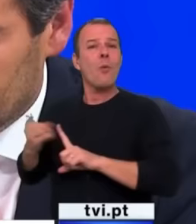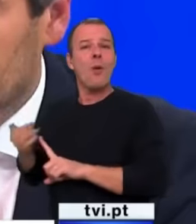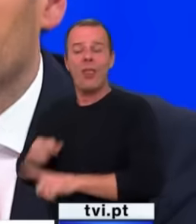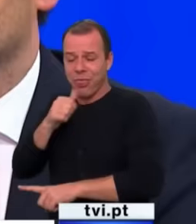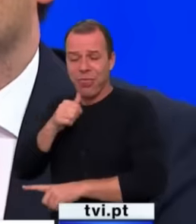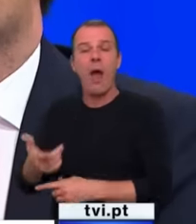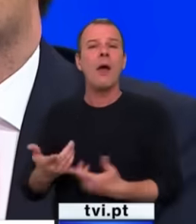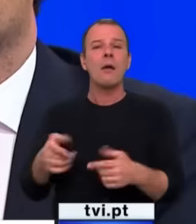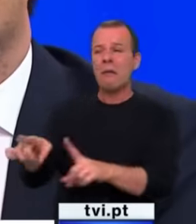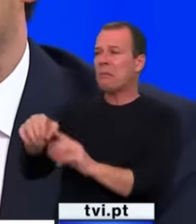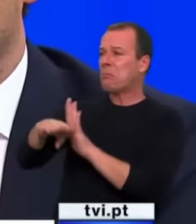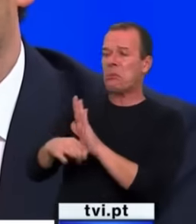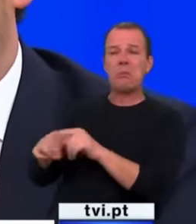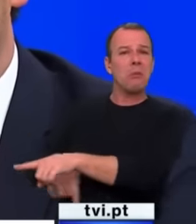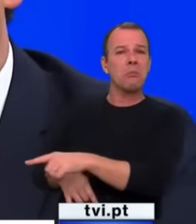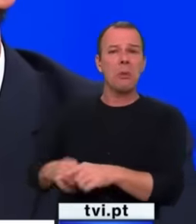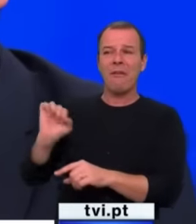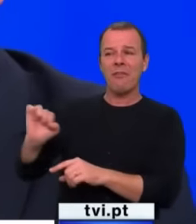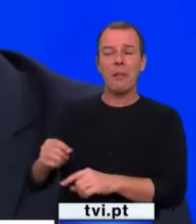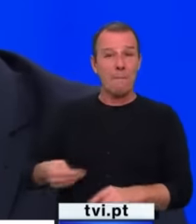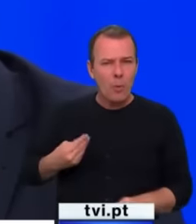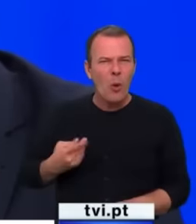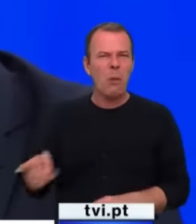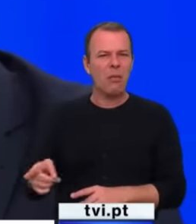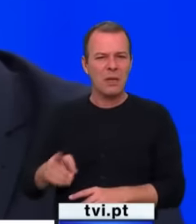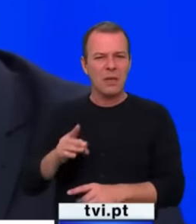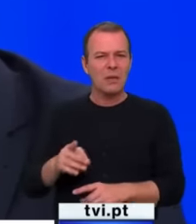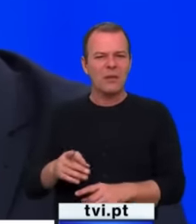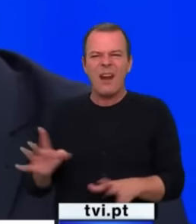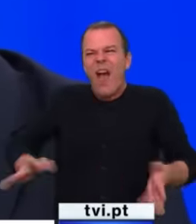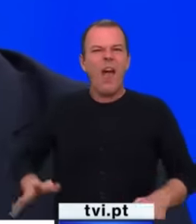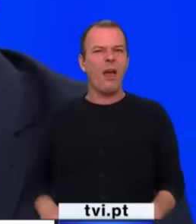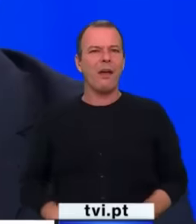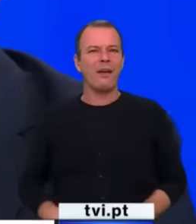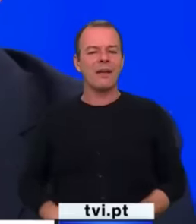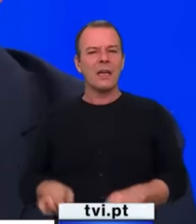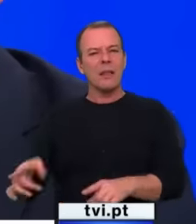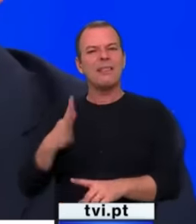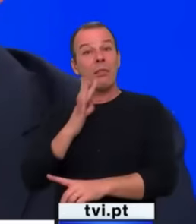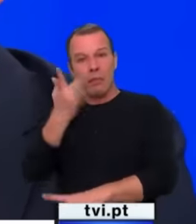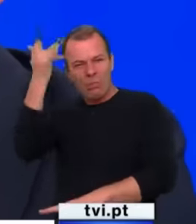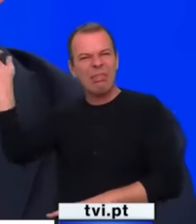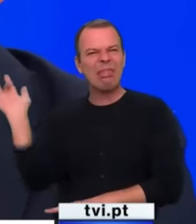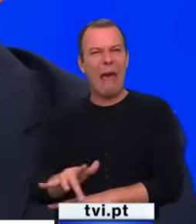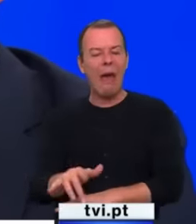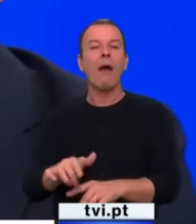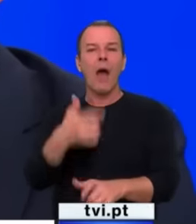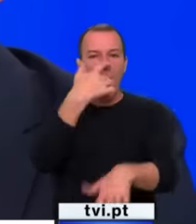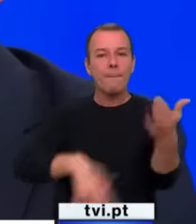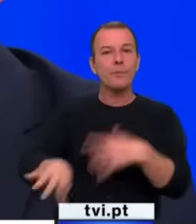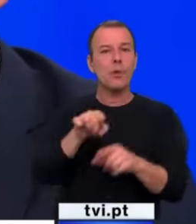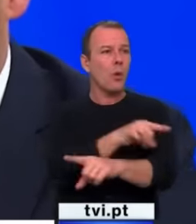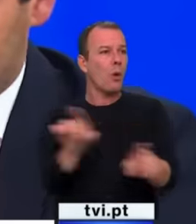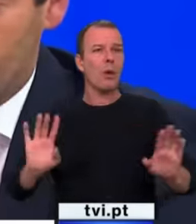se o programa é viável ou não. Está preocupado em conseguir mobilizar, enganar as pessoas para um projeto para o qual não tem solução. Nunca